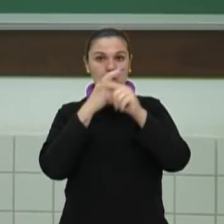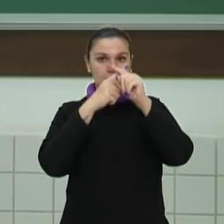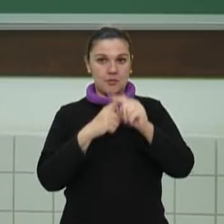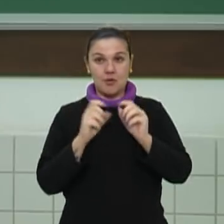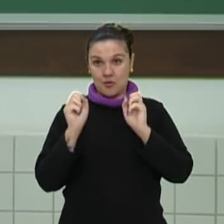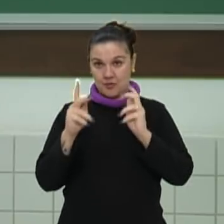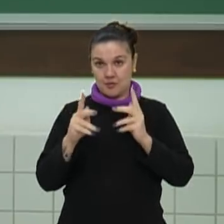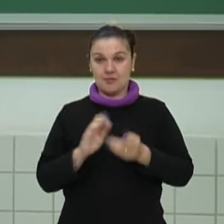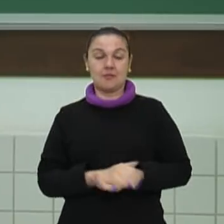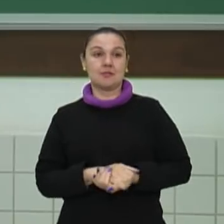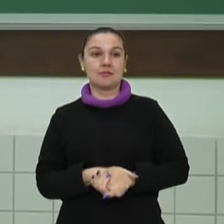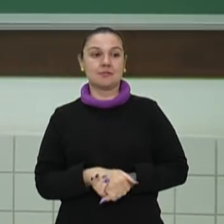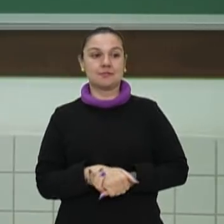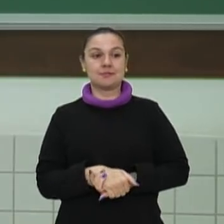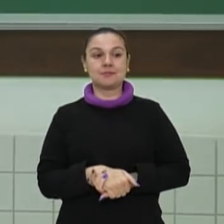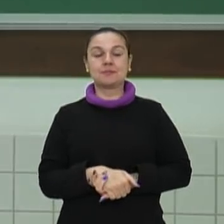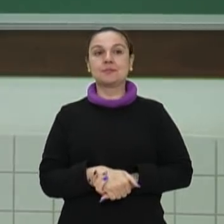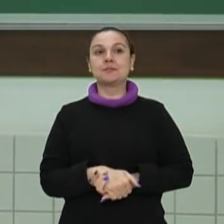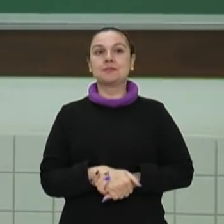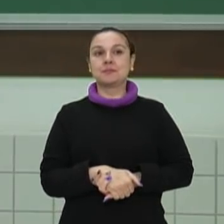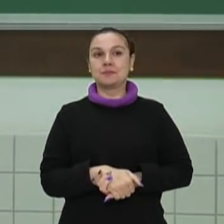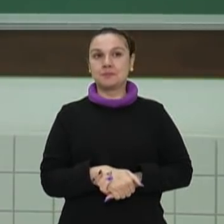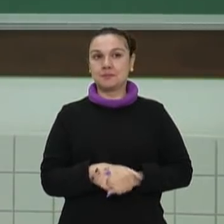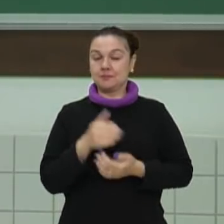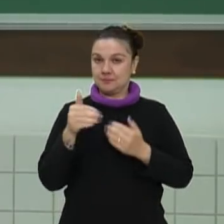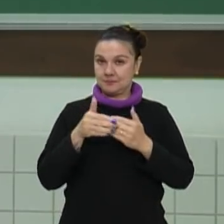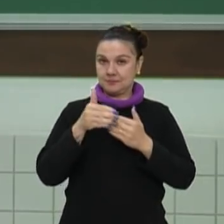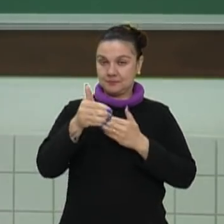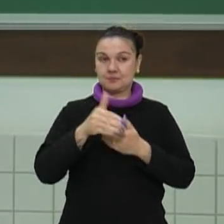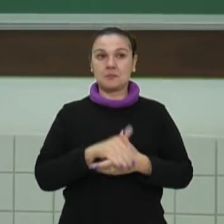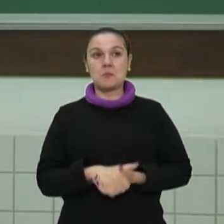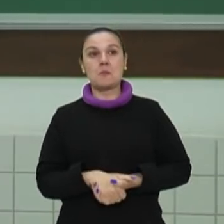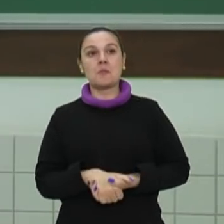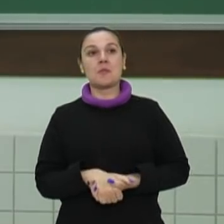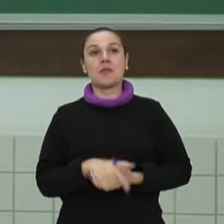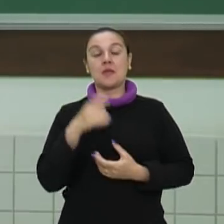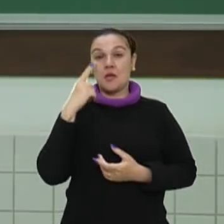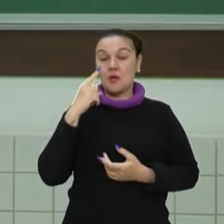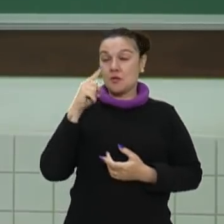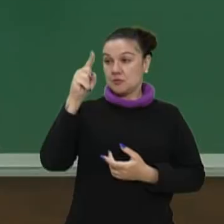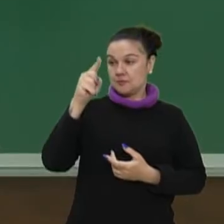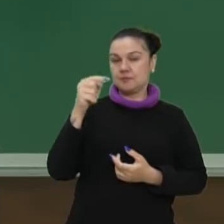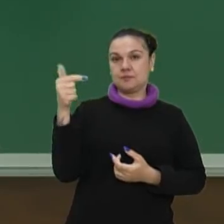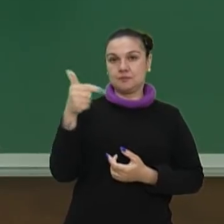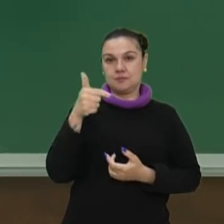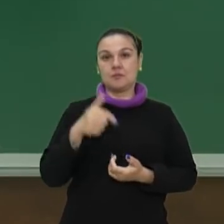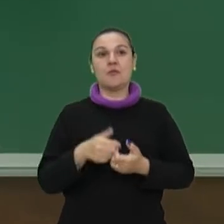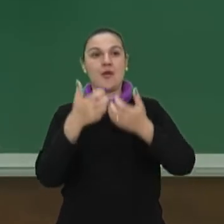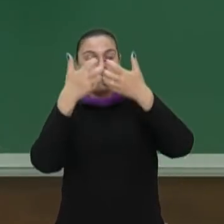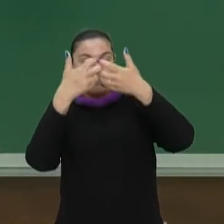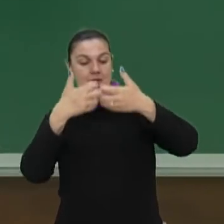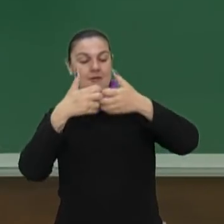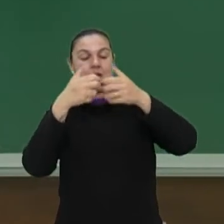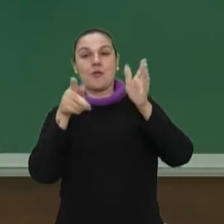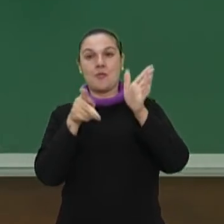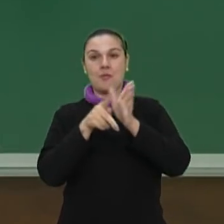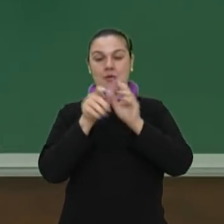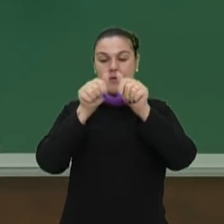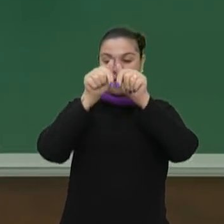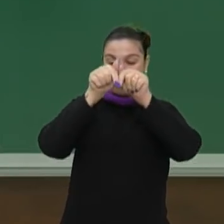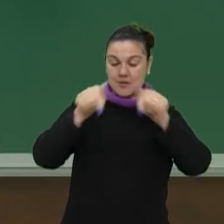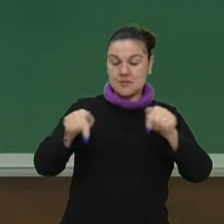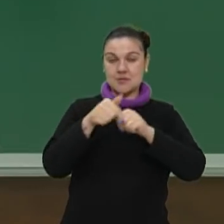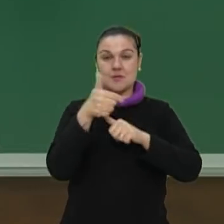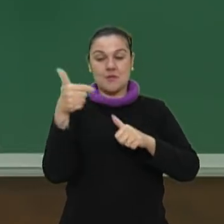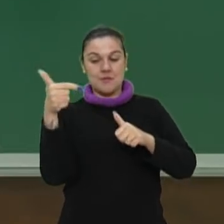deles, ok? Bom, continuando aqui, né? Tem o exercício 2 já, então resolva a equação do